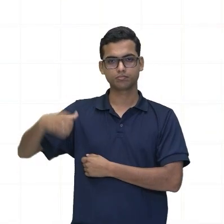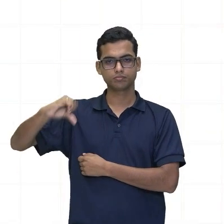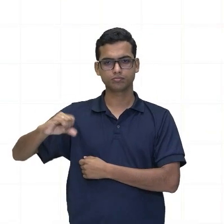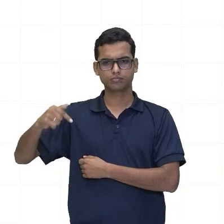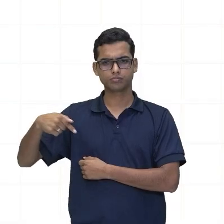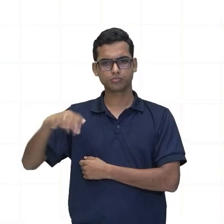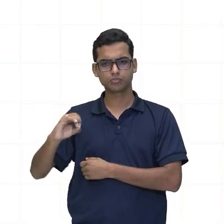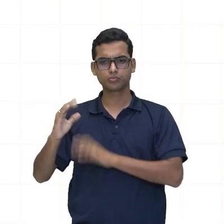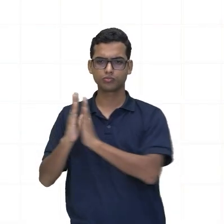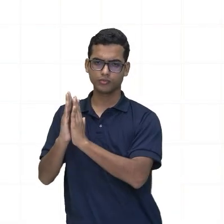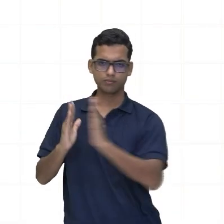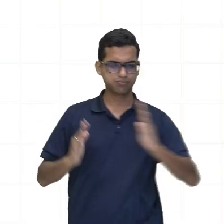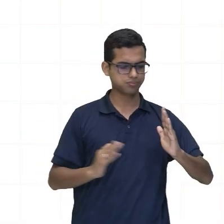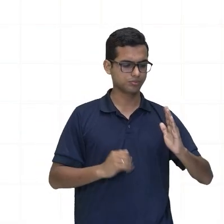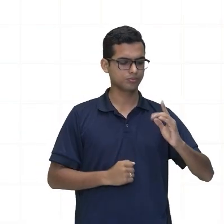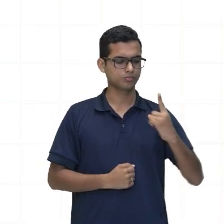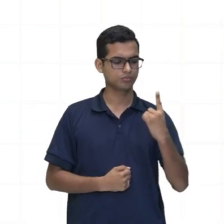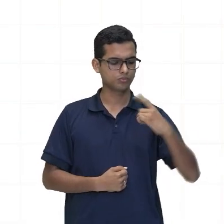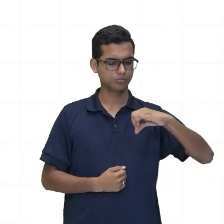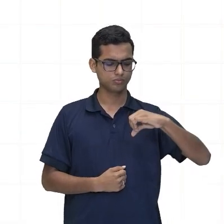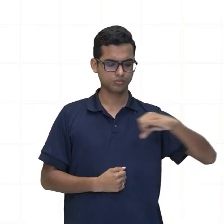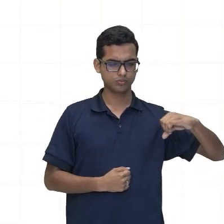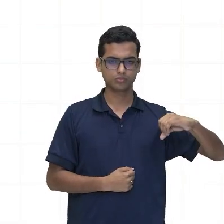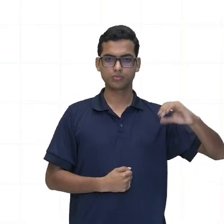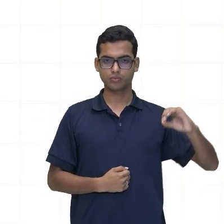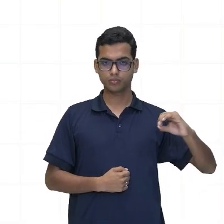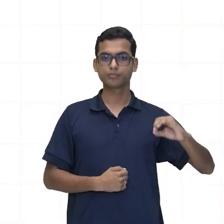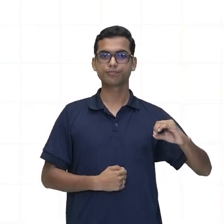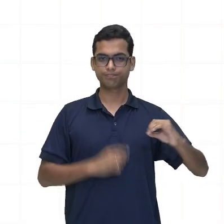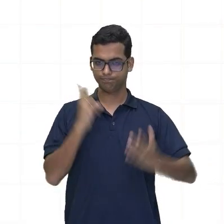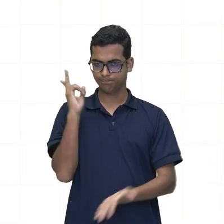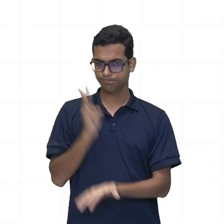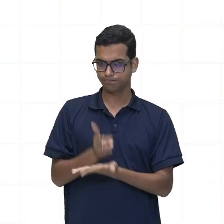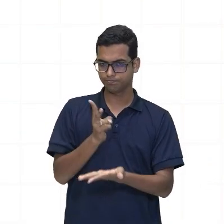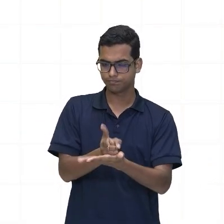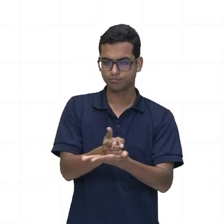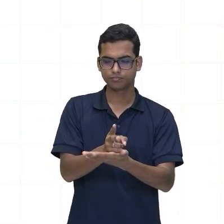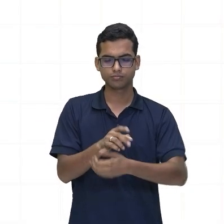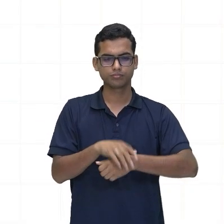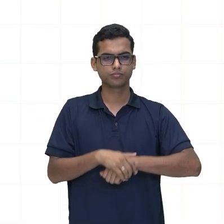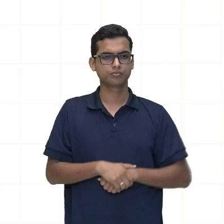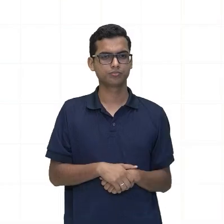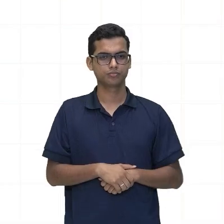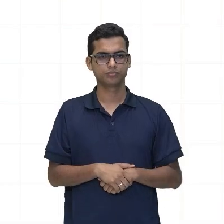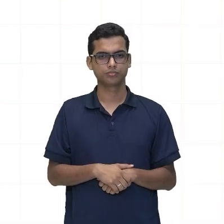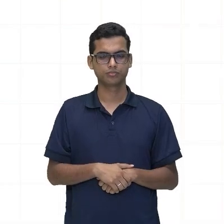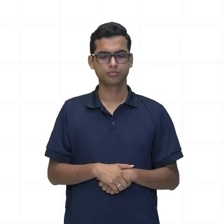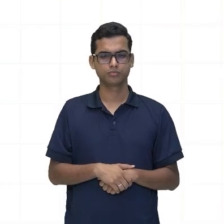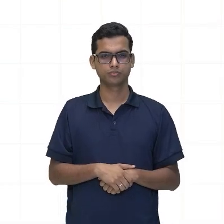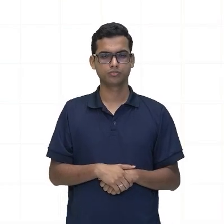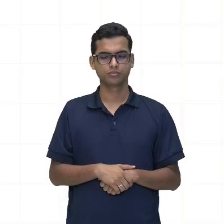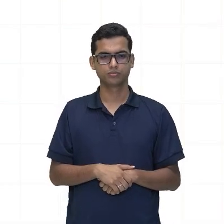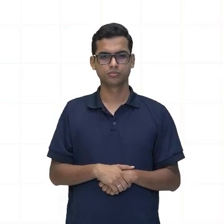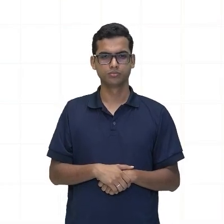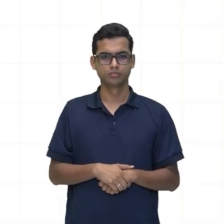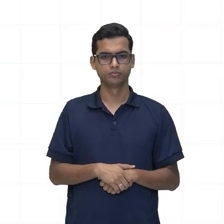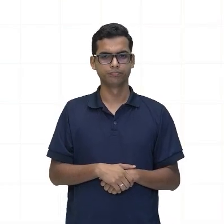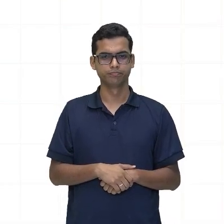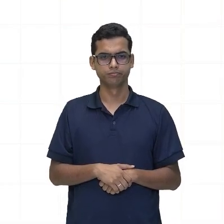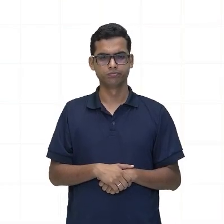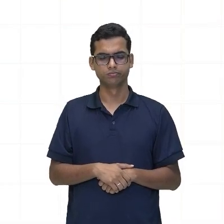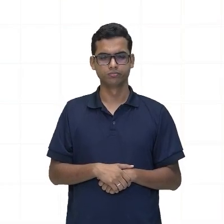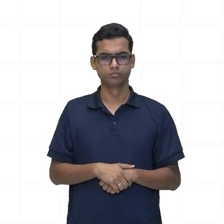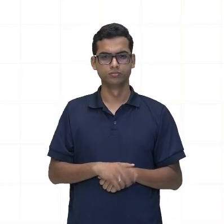né, ele ainda continua ao longo dessas décadas. Esse fluxo de imigrantes, né, que a gente observou, esse processo